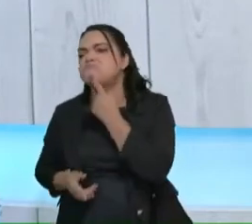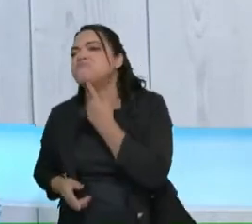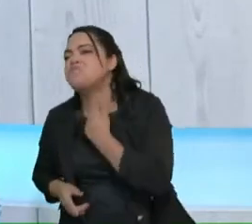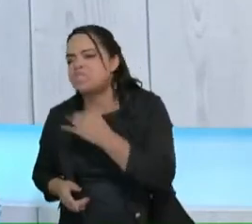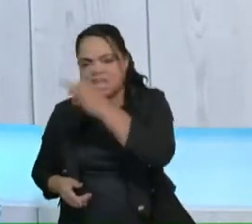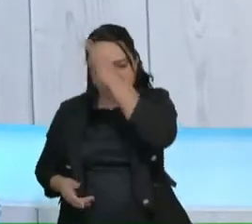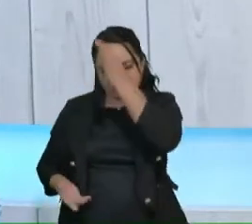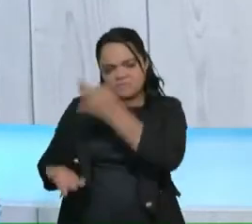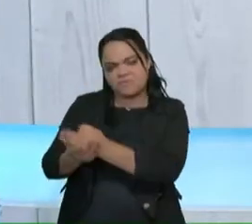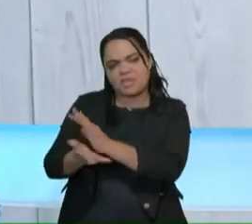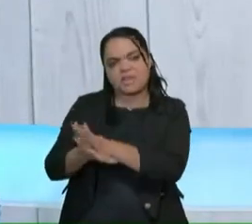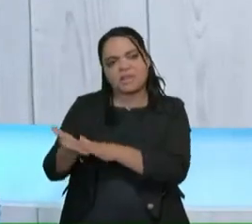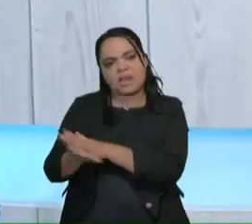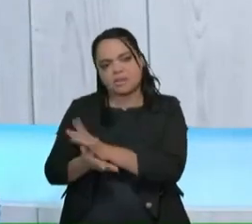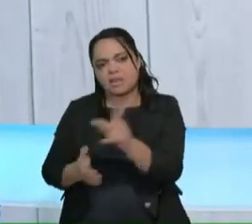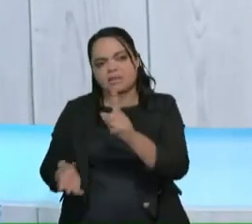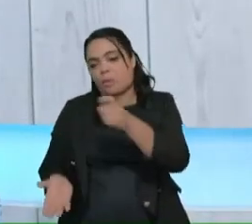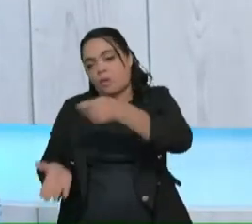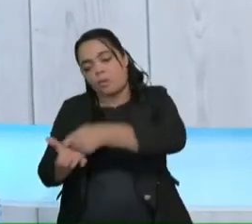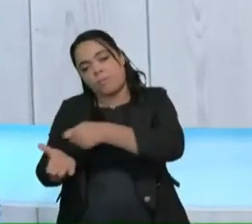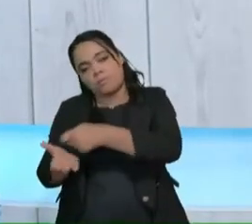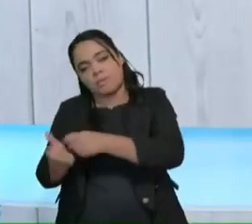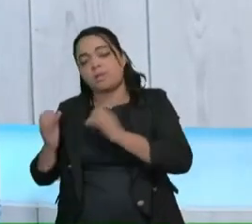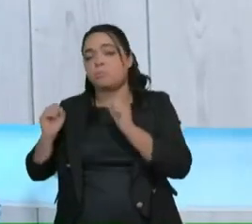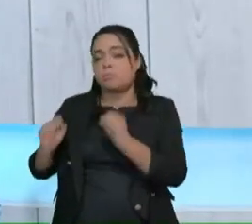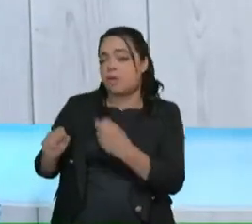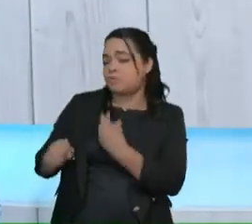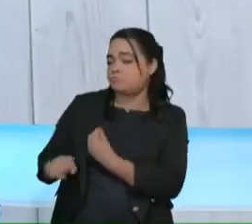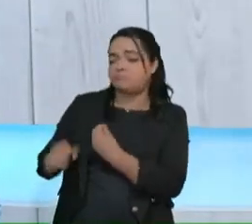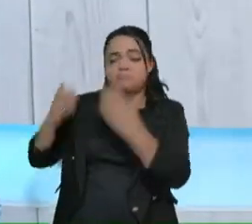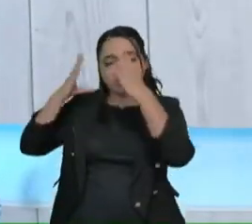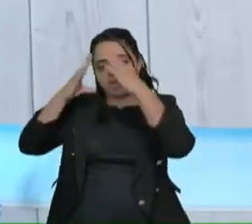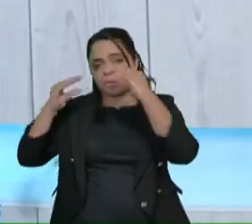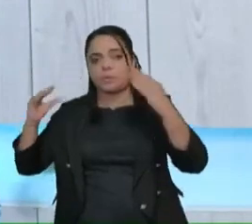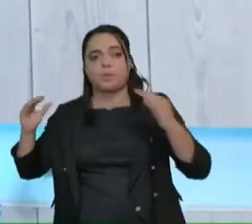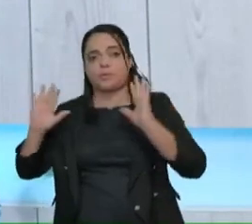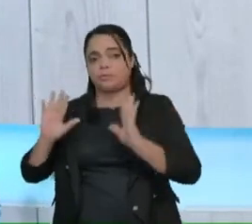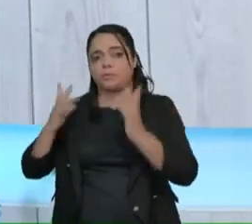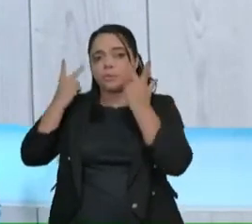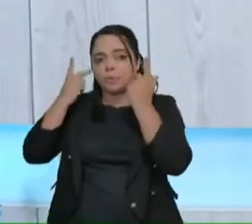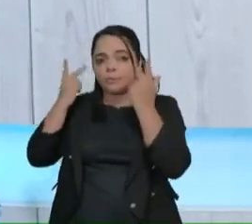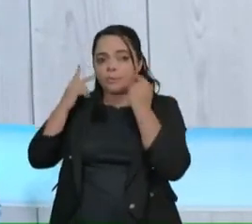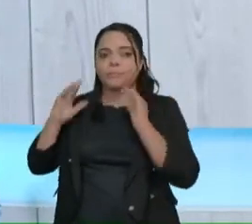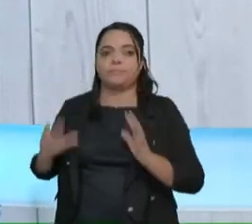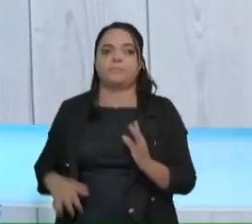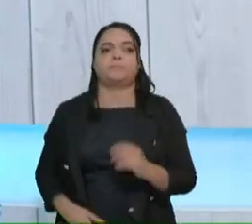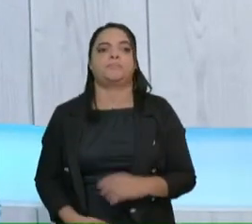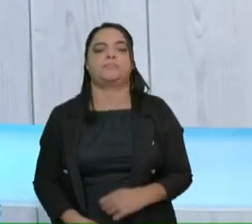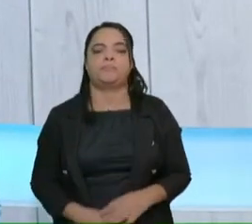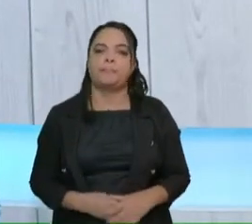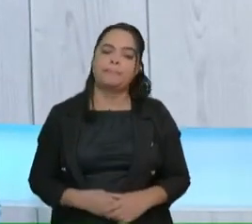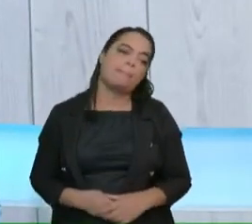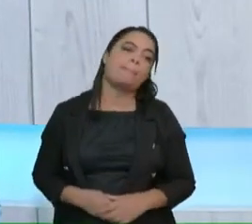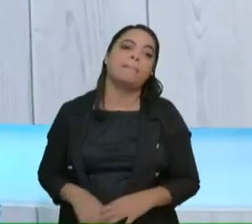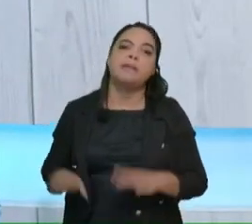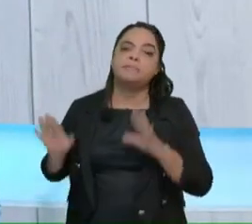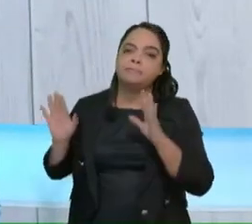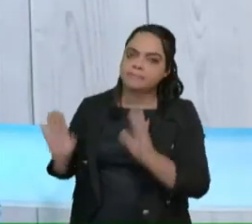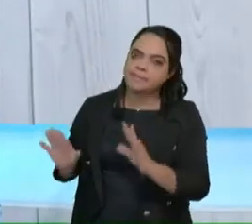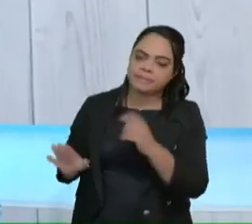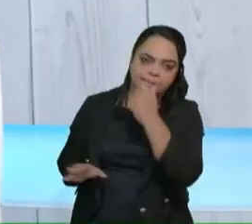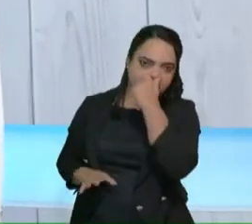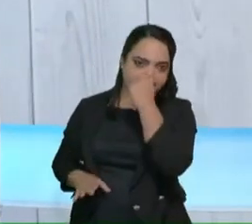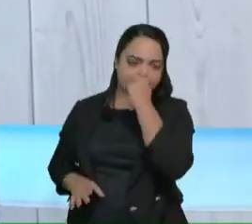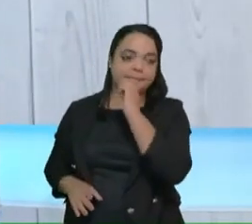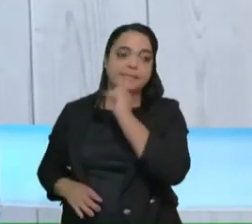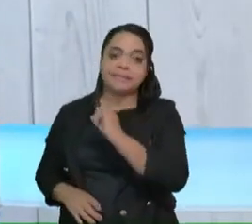fé específica não é obrigado pode viver sua vida tranquilamente né ah agora